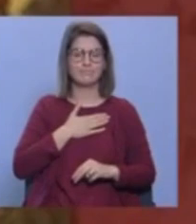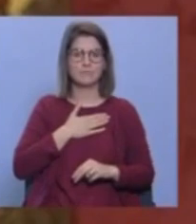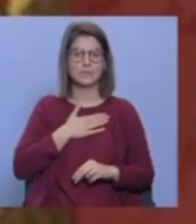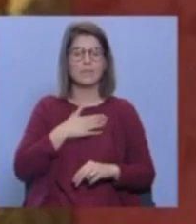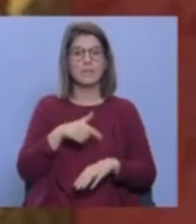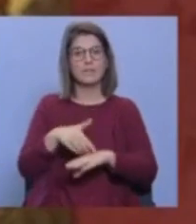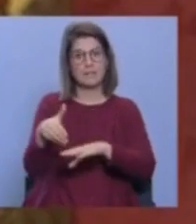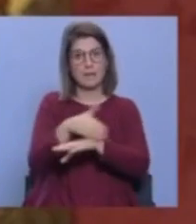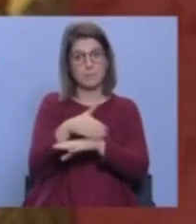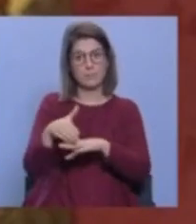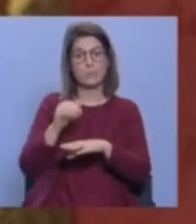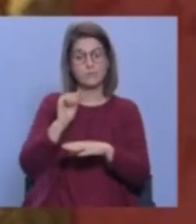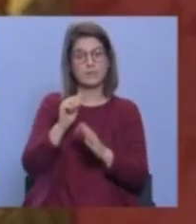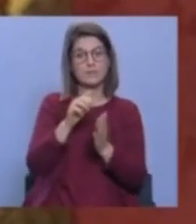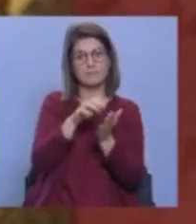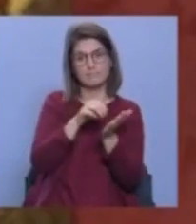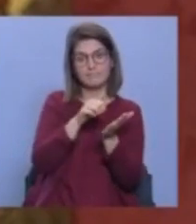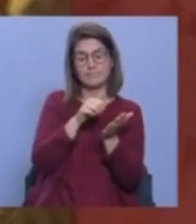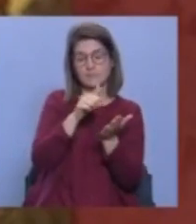O tempo litúrgico